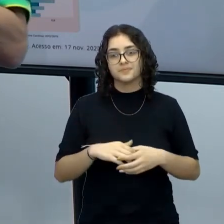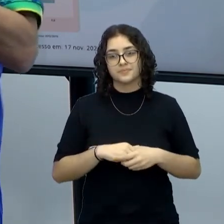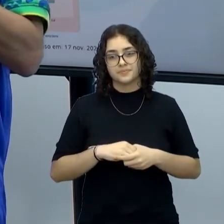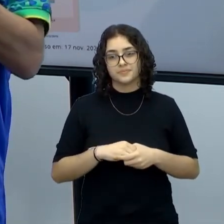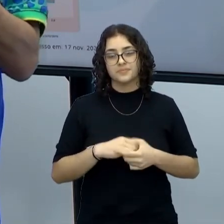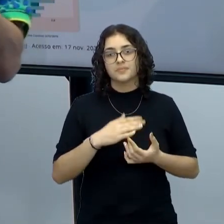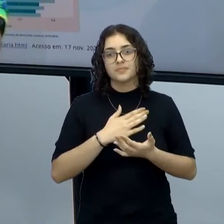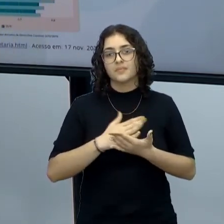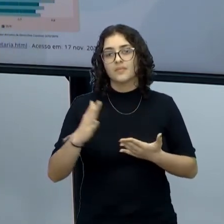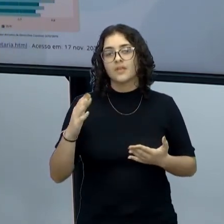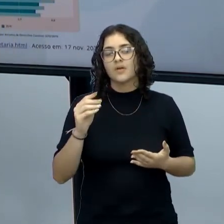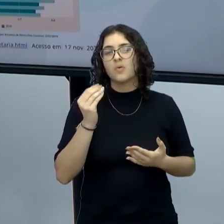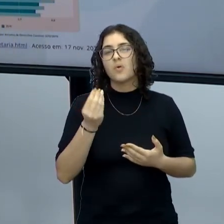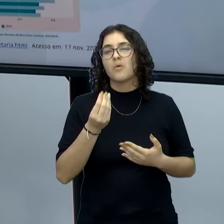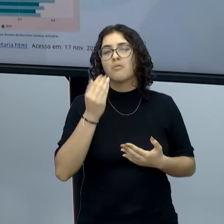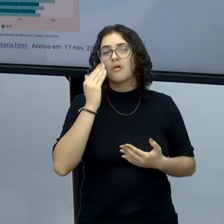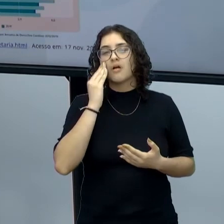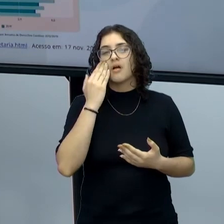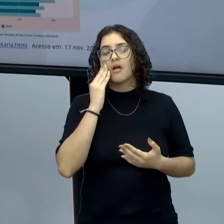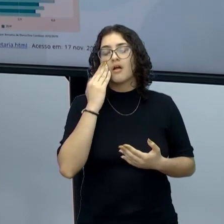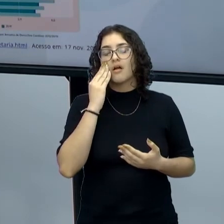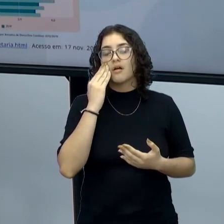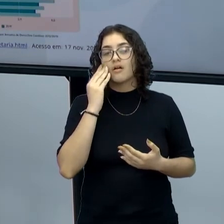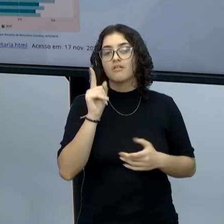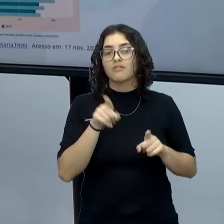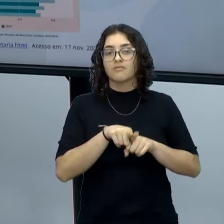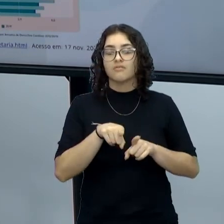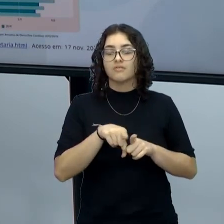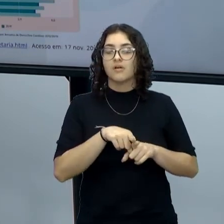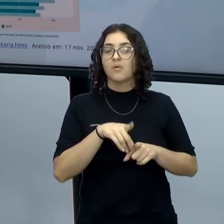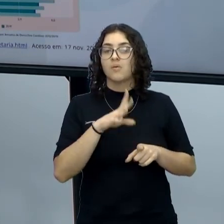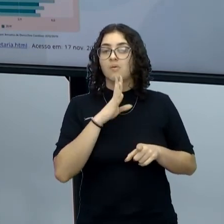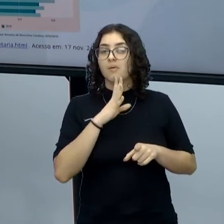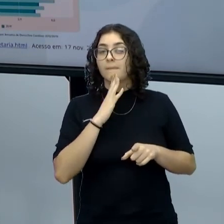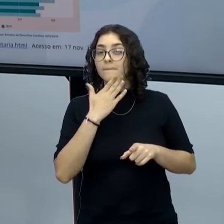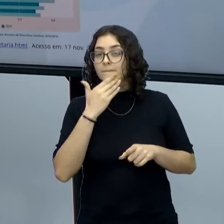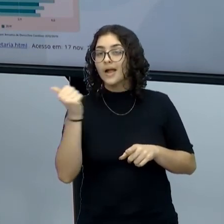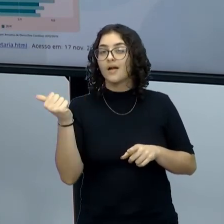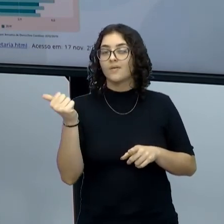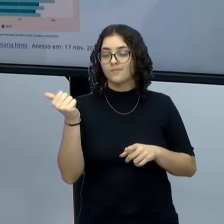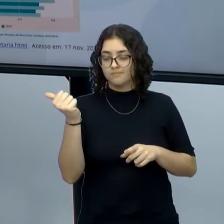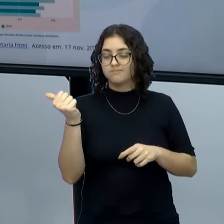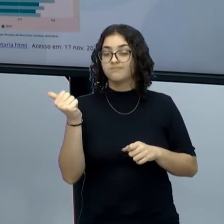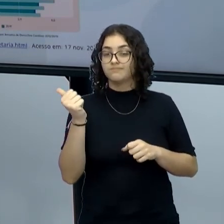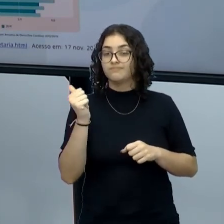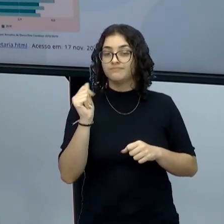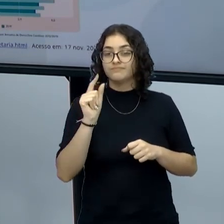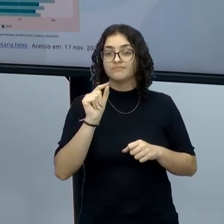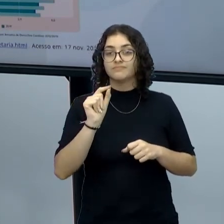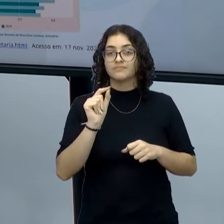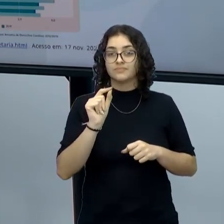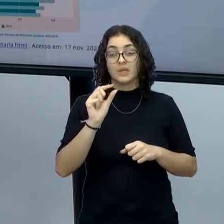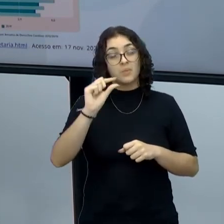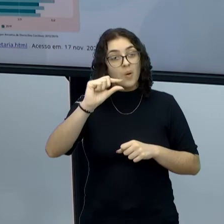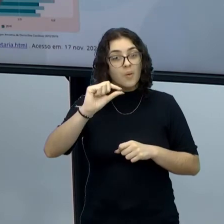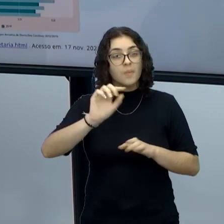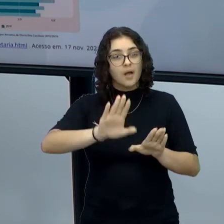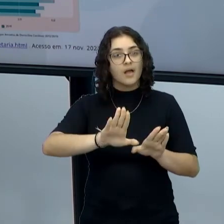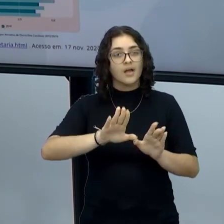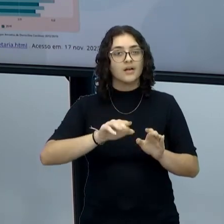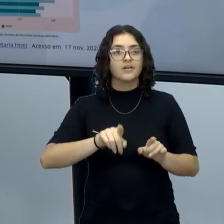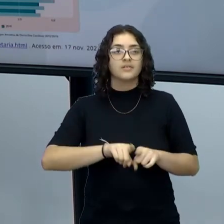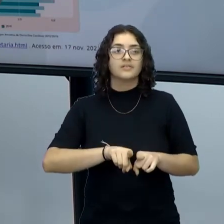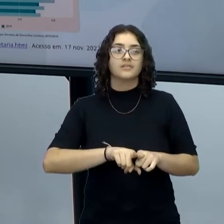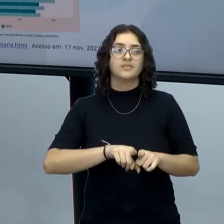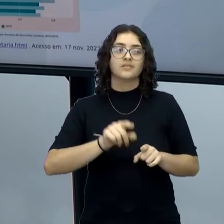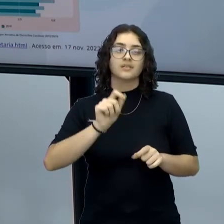começar a tentar entender um pouquinho mais e conhecer um pouquinho mais. E realmente é pouquinho, mas daí você